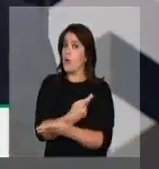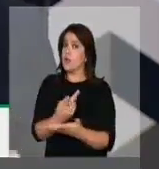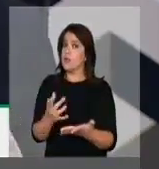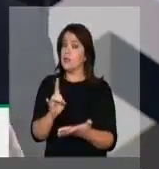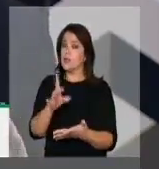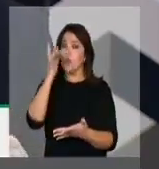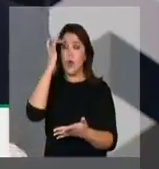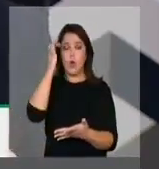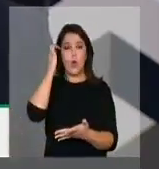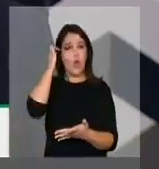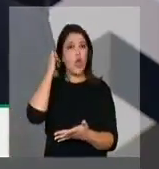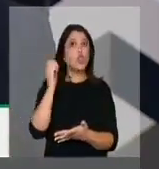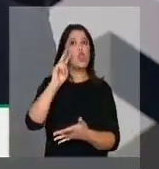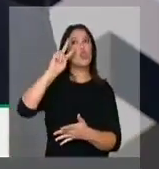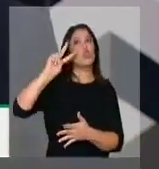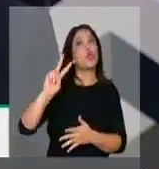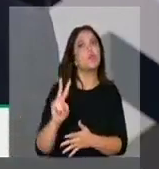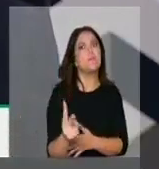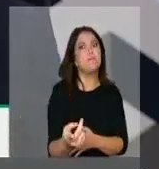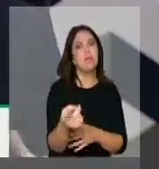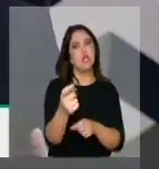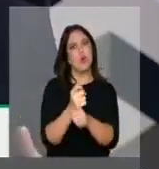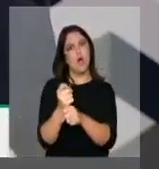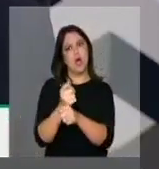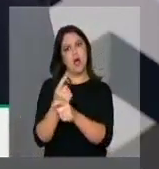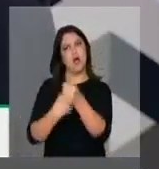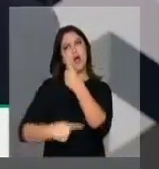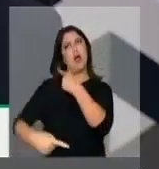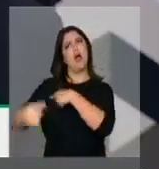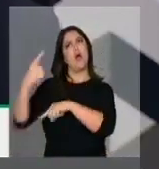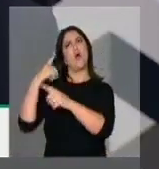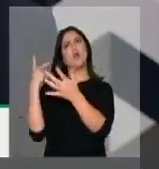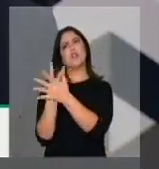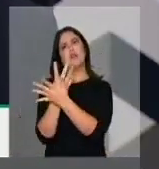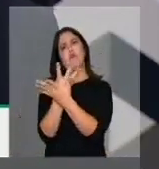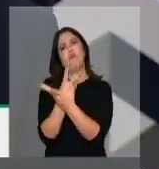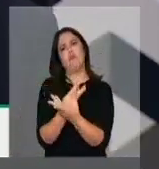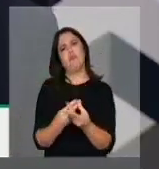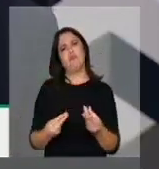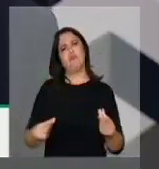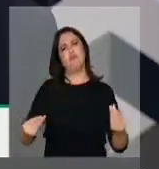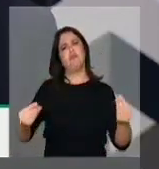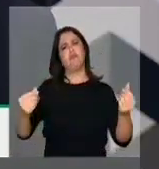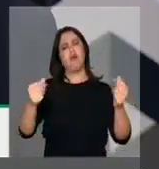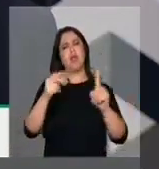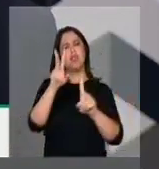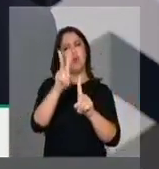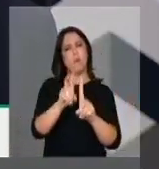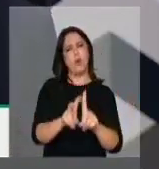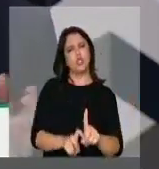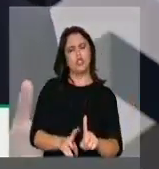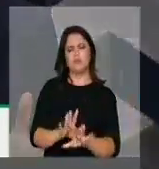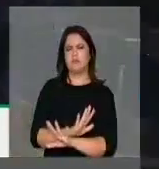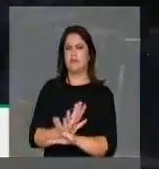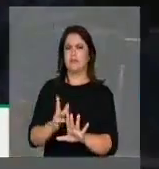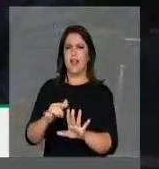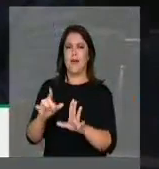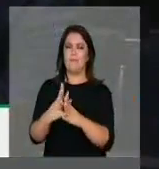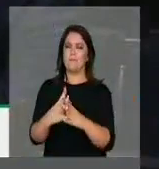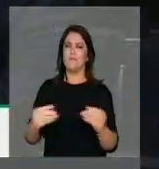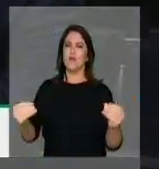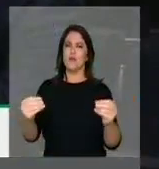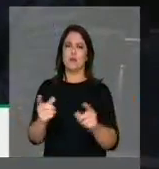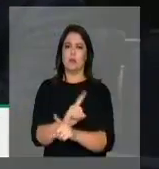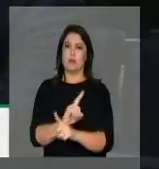tenha acontecido há 2000 anos atrás e que por um grande processo de depuração histórico-antropológico tenham